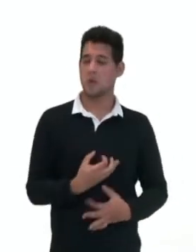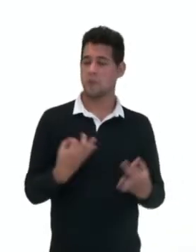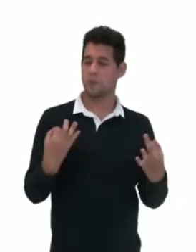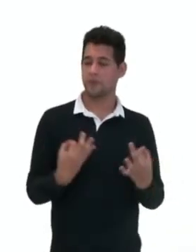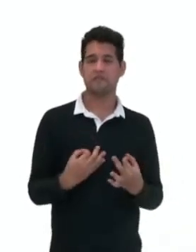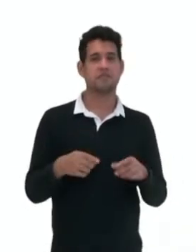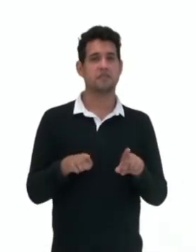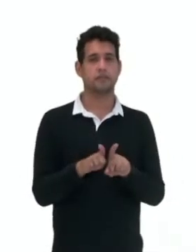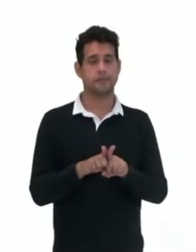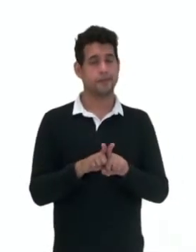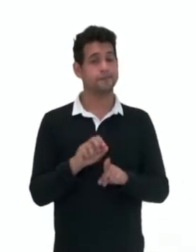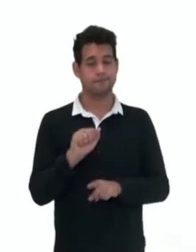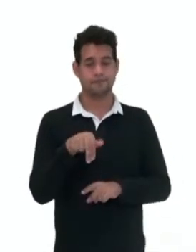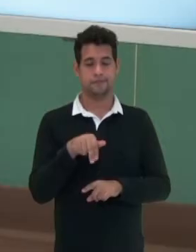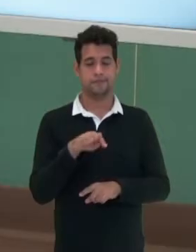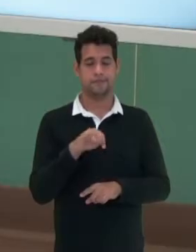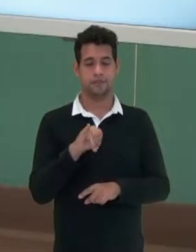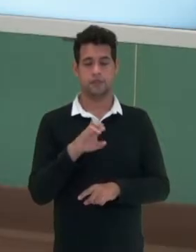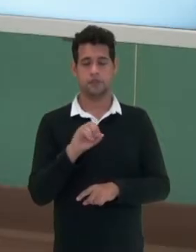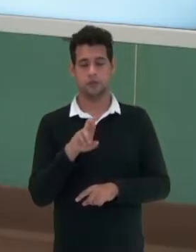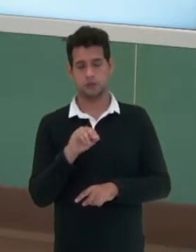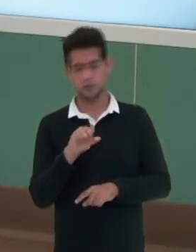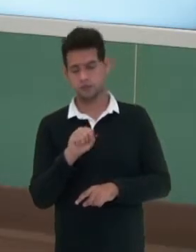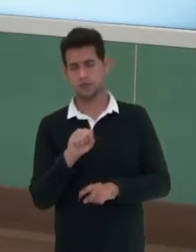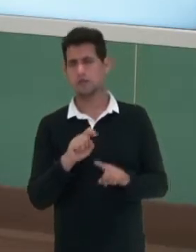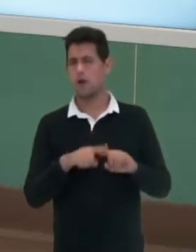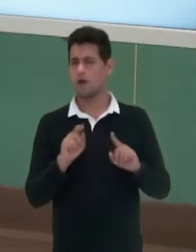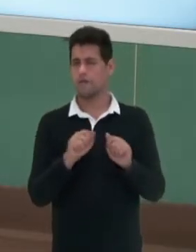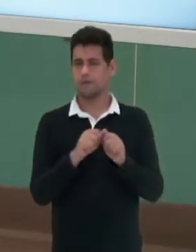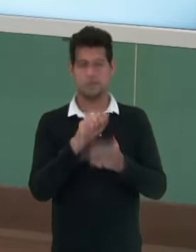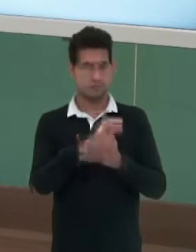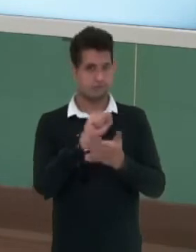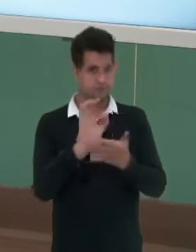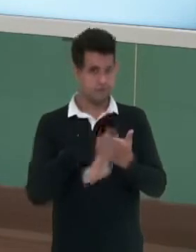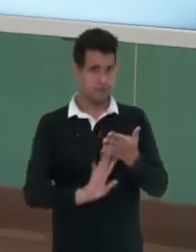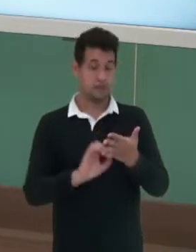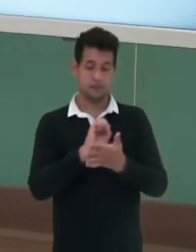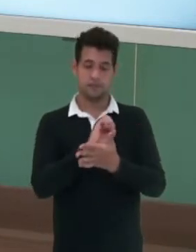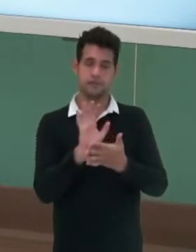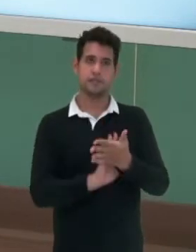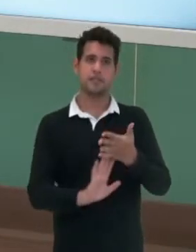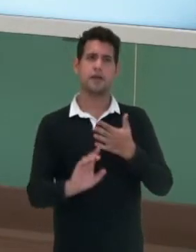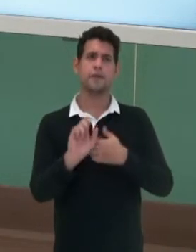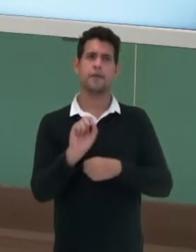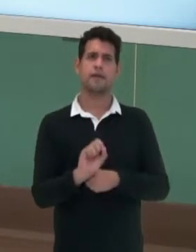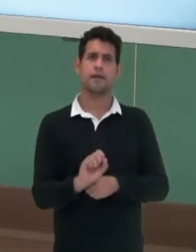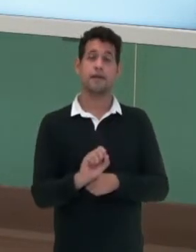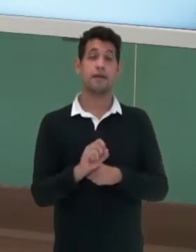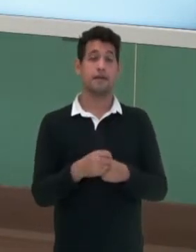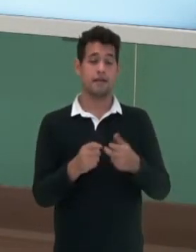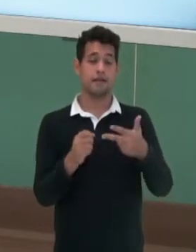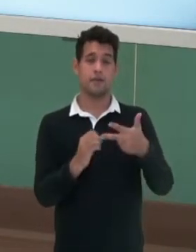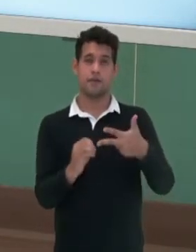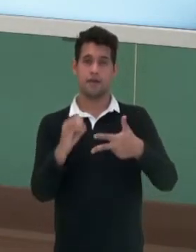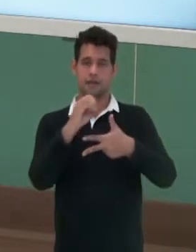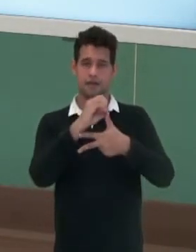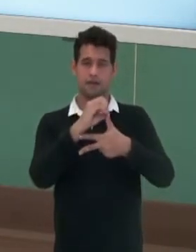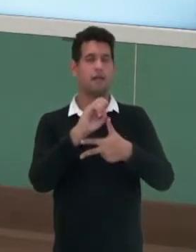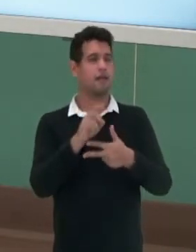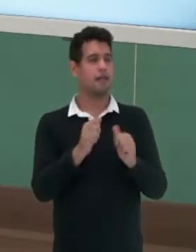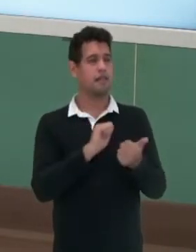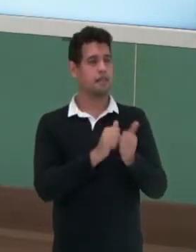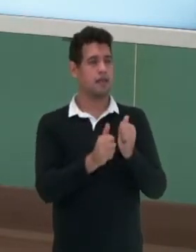adequada desses anticorpos. Vamos para uma atividade. Essa é uma atividade do Enem, é uma atividade adaptada. Olha,